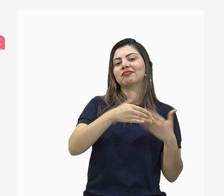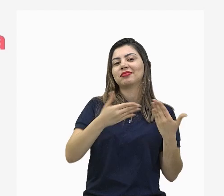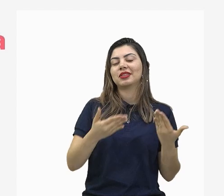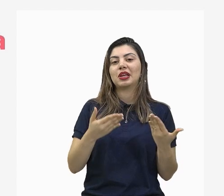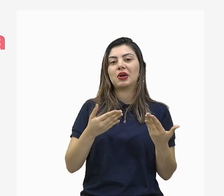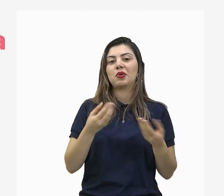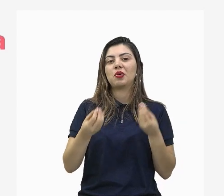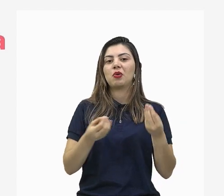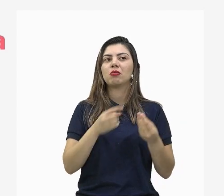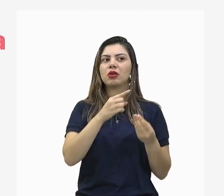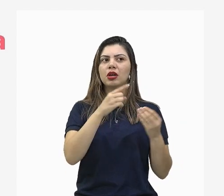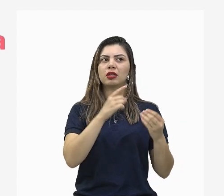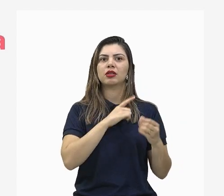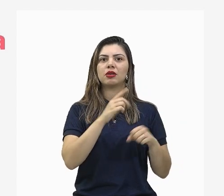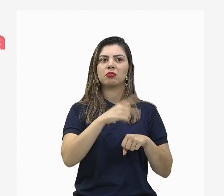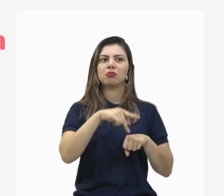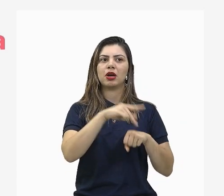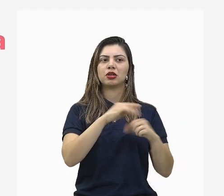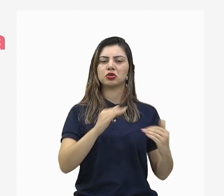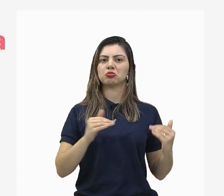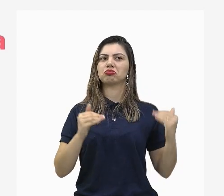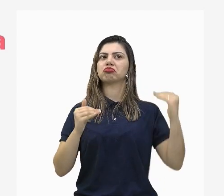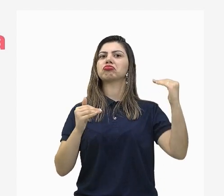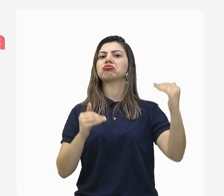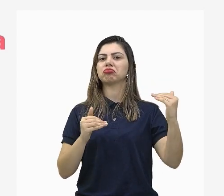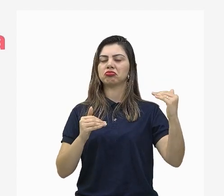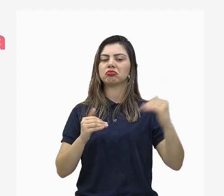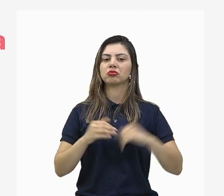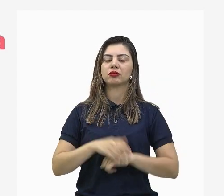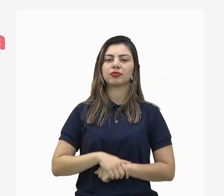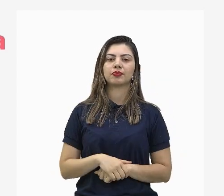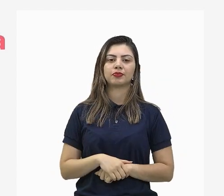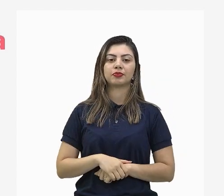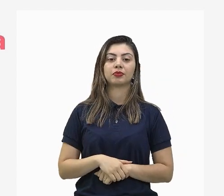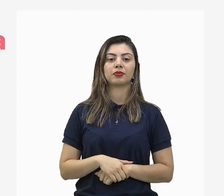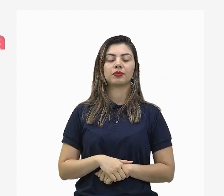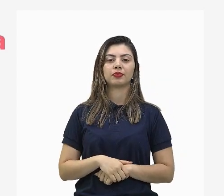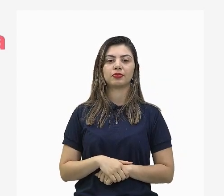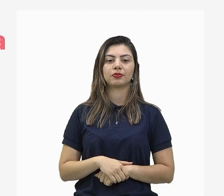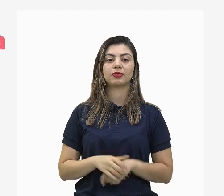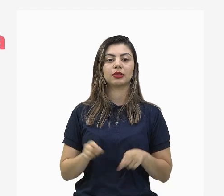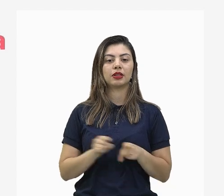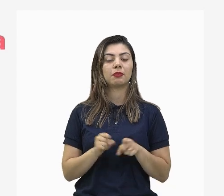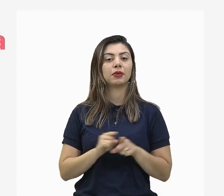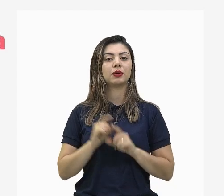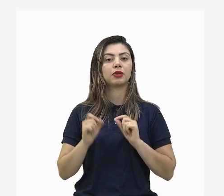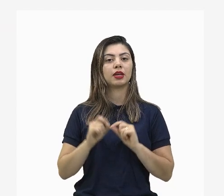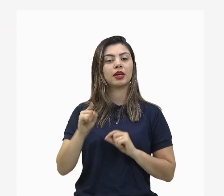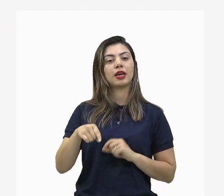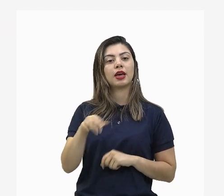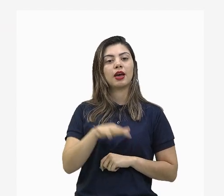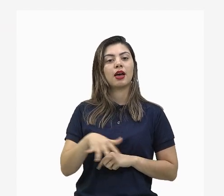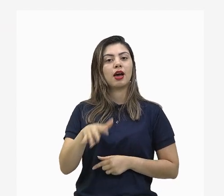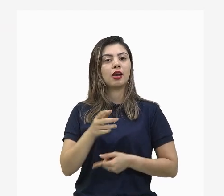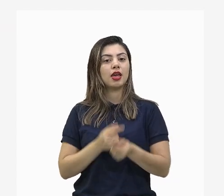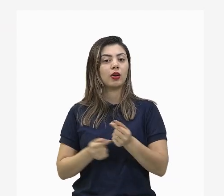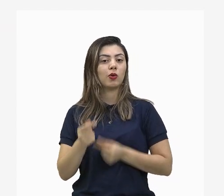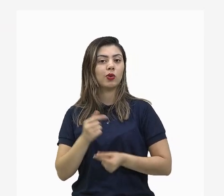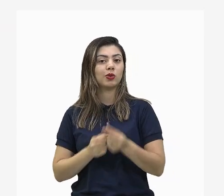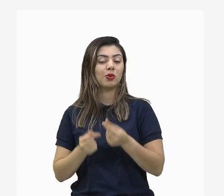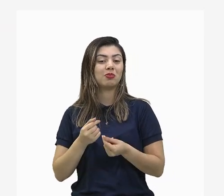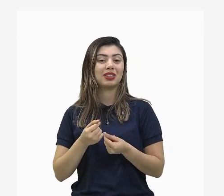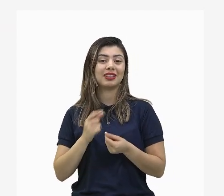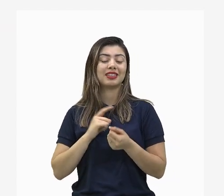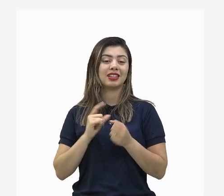sair como uma potência global. Temos, então, aí essa parte então, econômica como consequência da guerra, que é o quê? A destruição